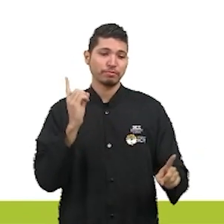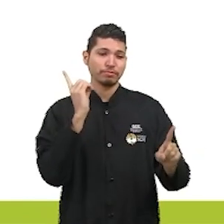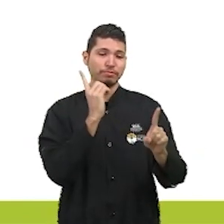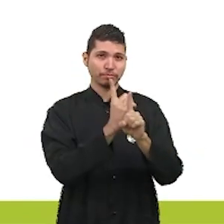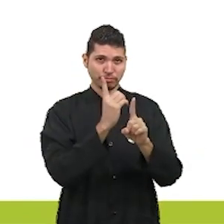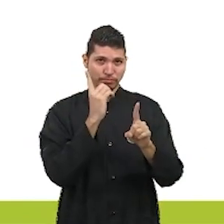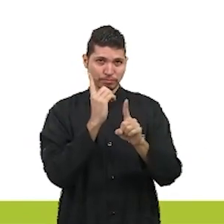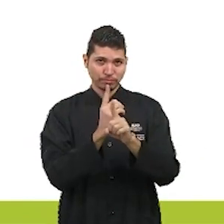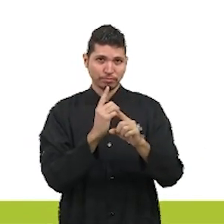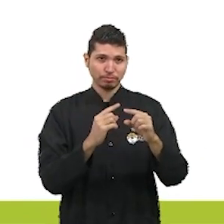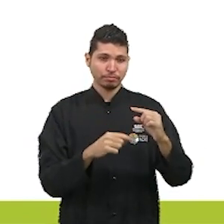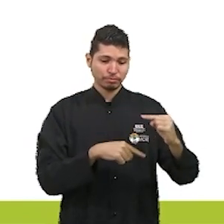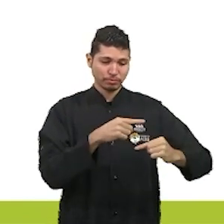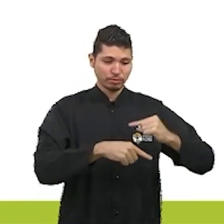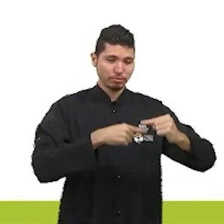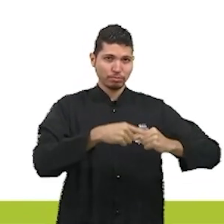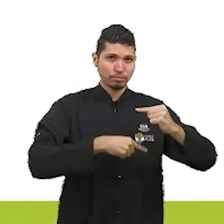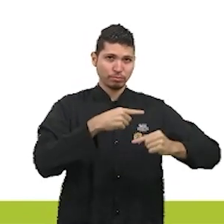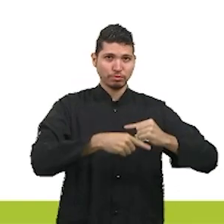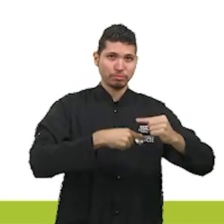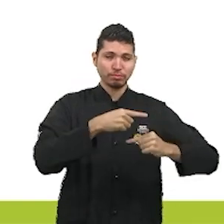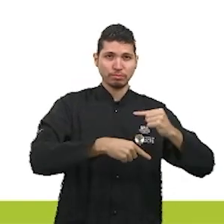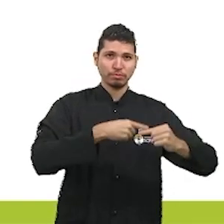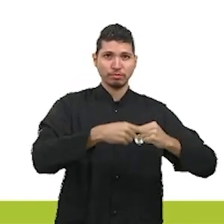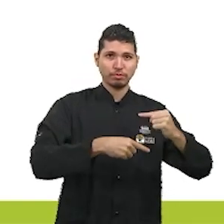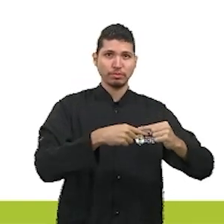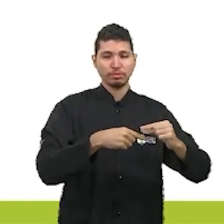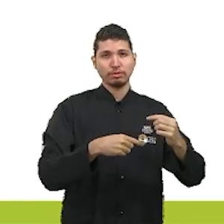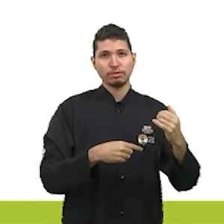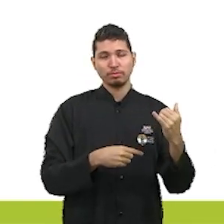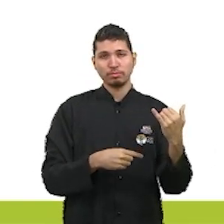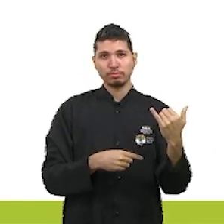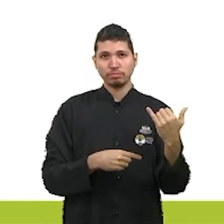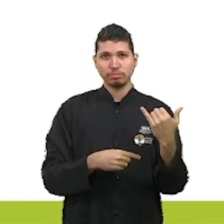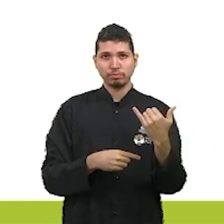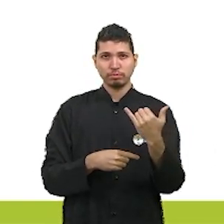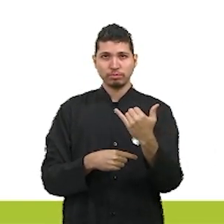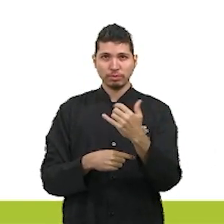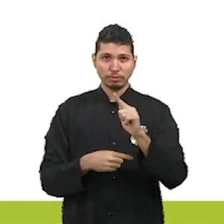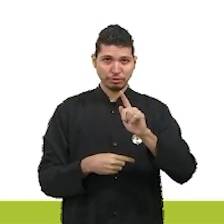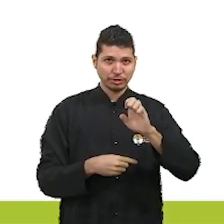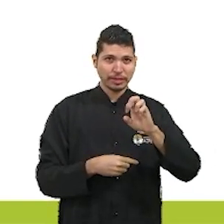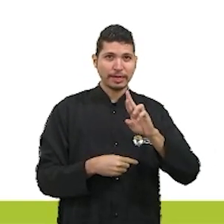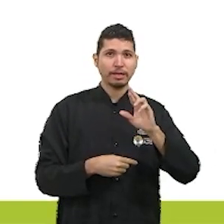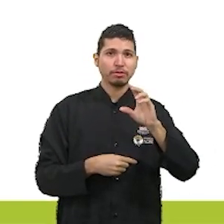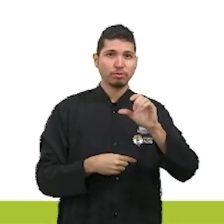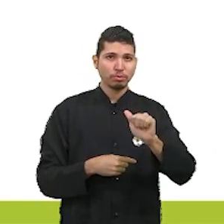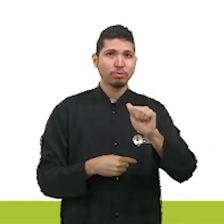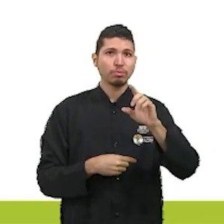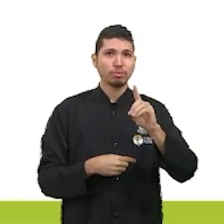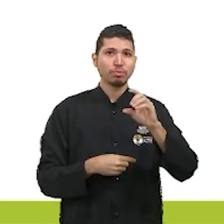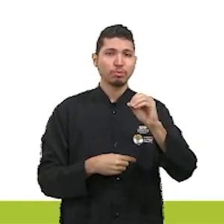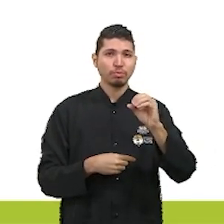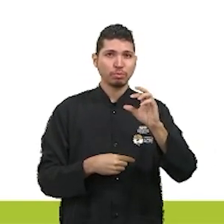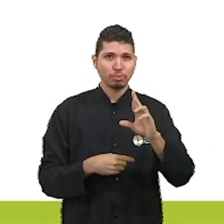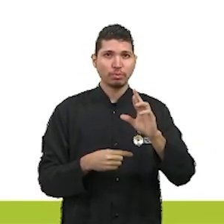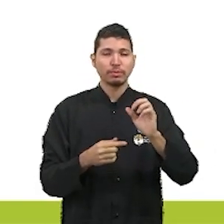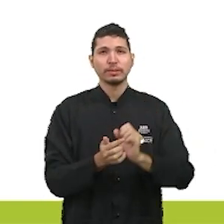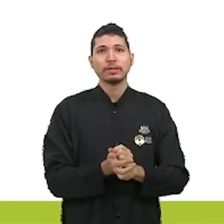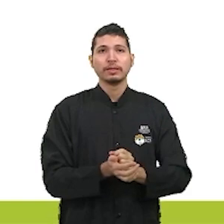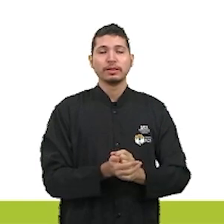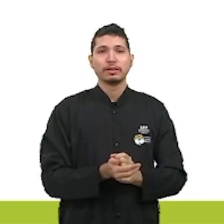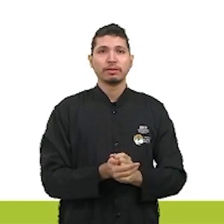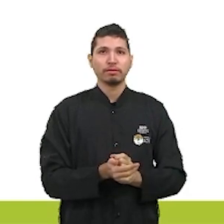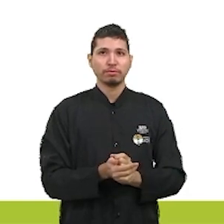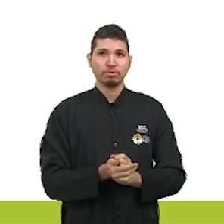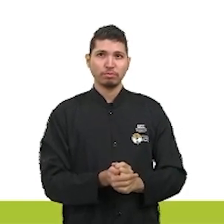um gerador, a corrente I entra com o potencial menor e sai com o maior. Ou seja, o potencial menor